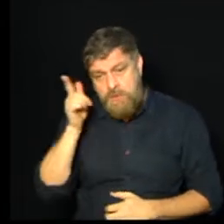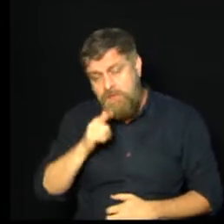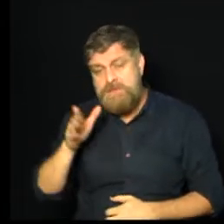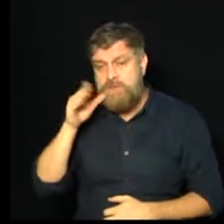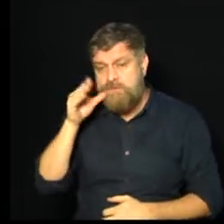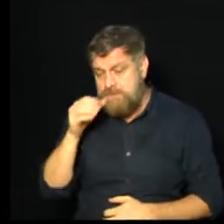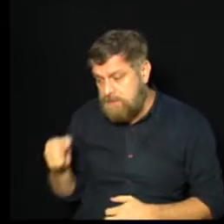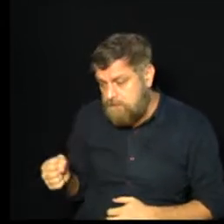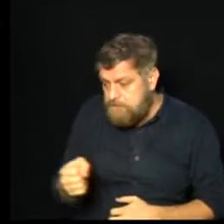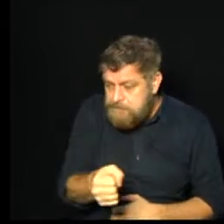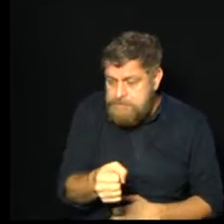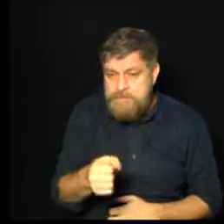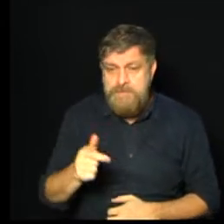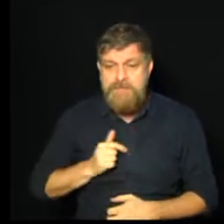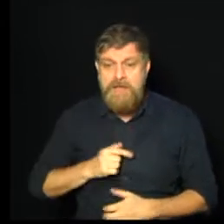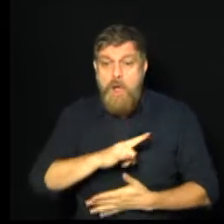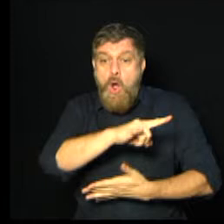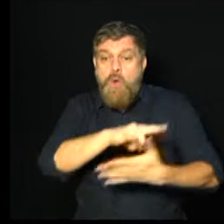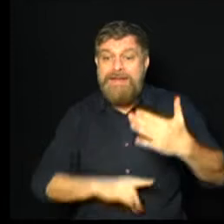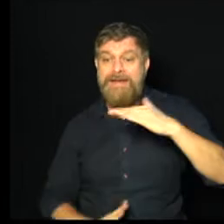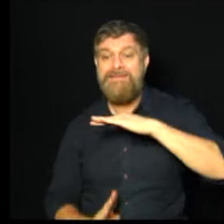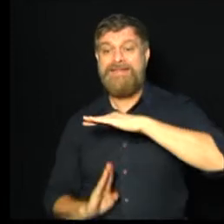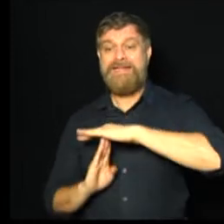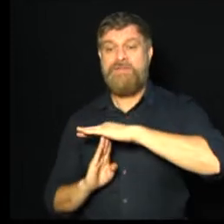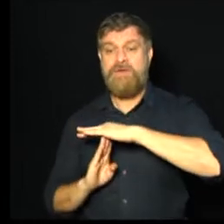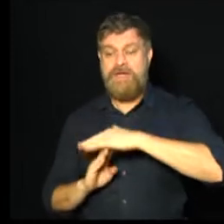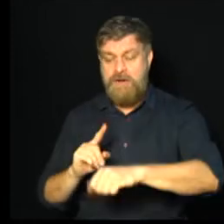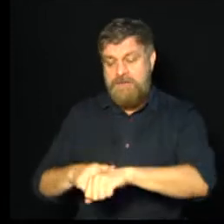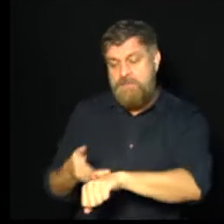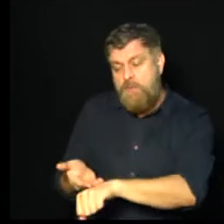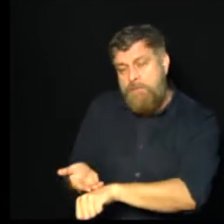Esses contratos temporários foram excepcionalmente